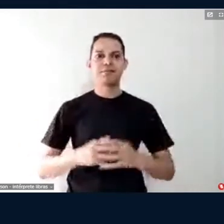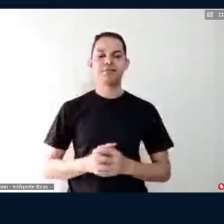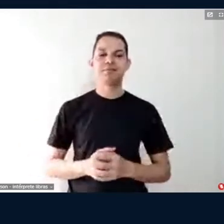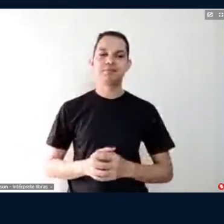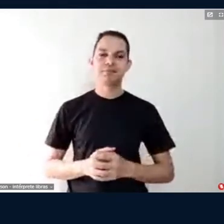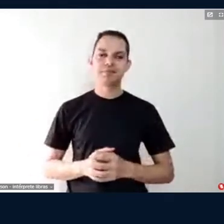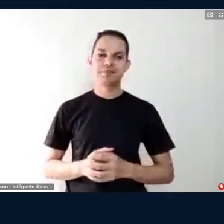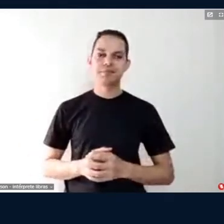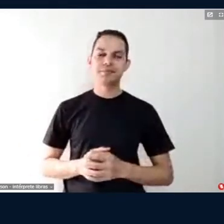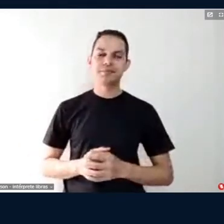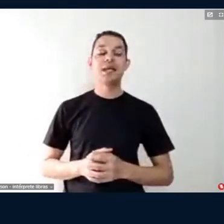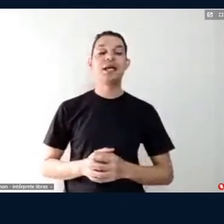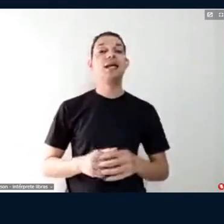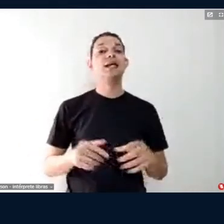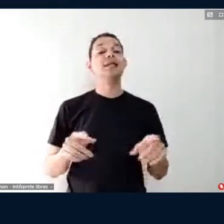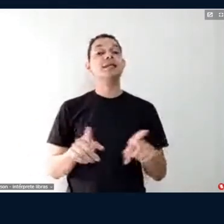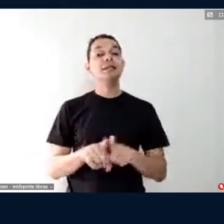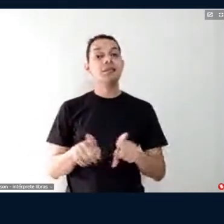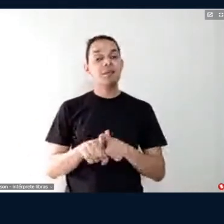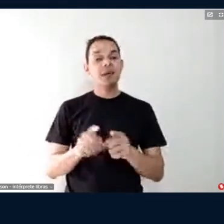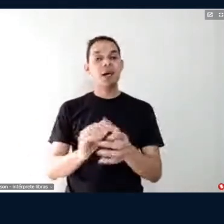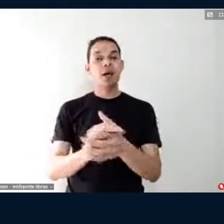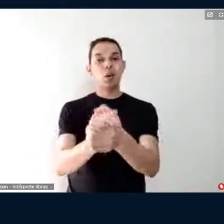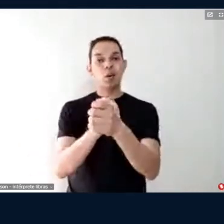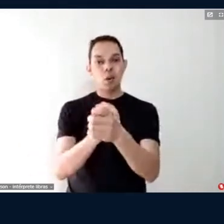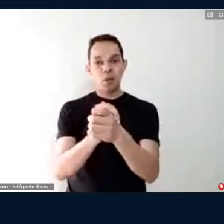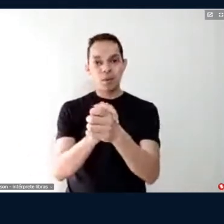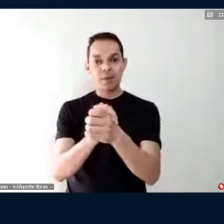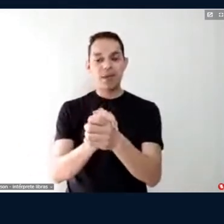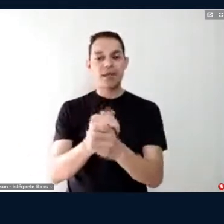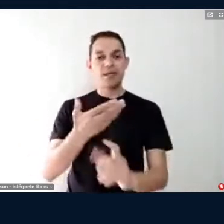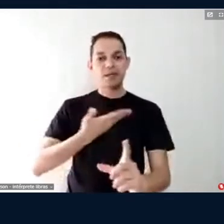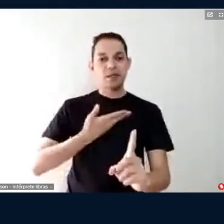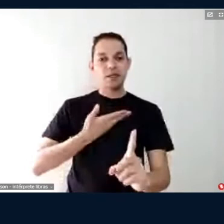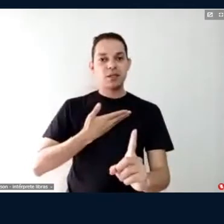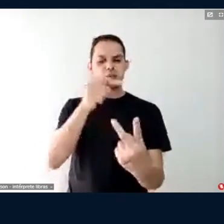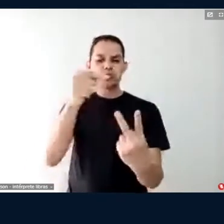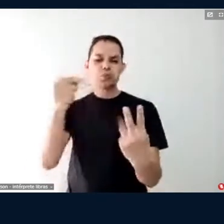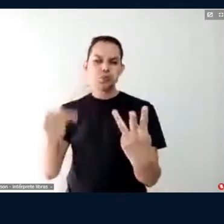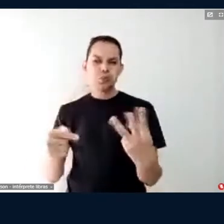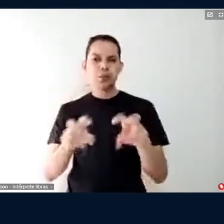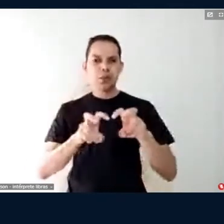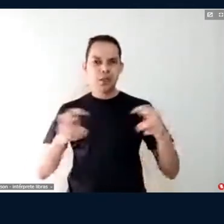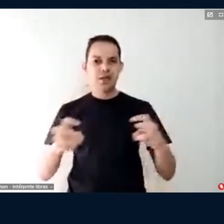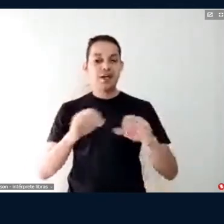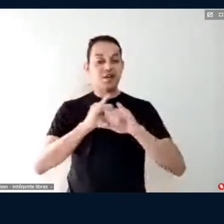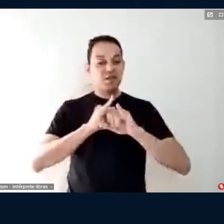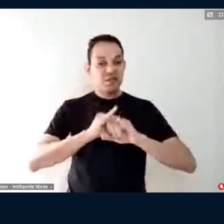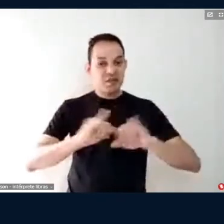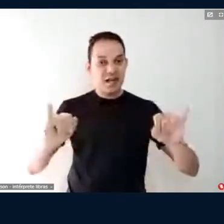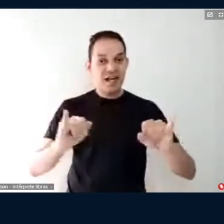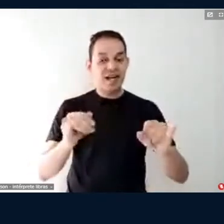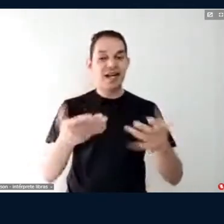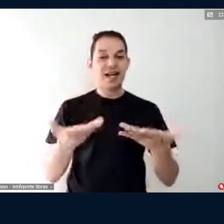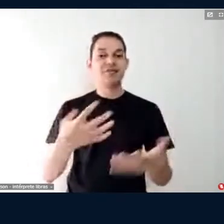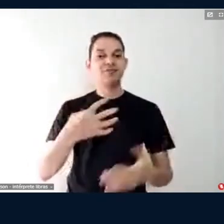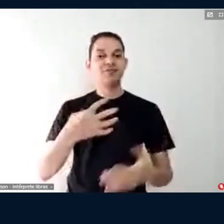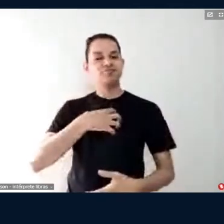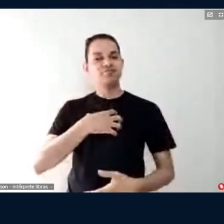aproveito para cumprimentar minhas colegas de banca, e dizer que guardo um afeto